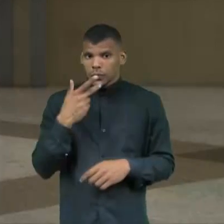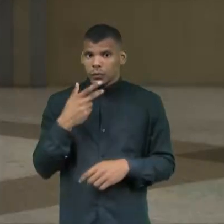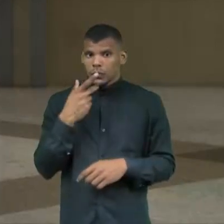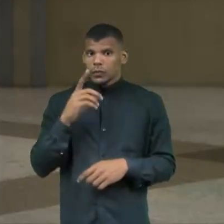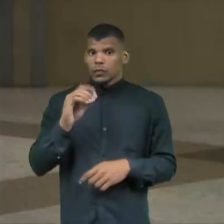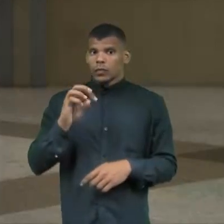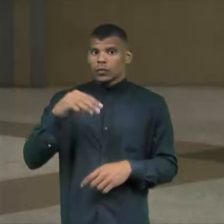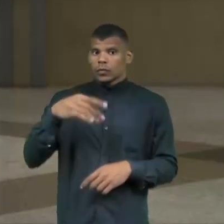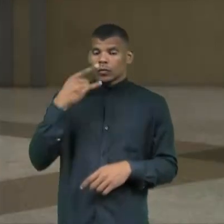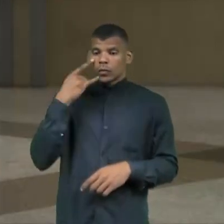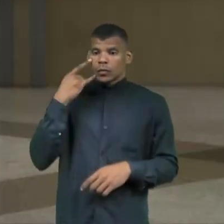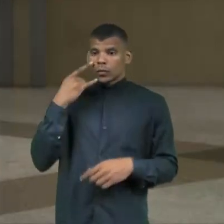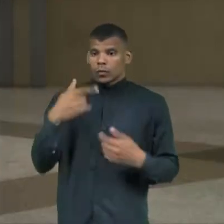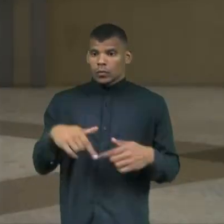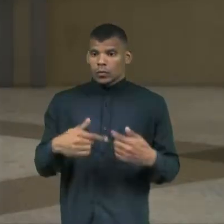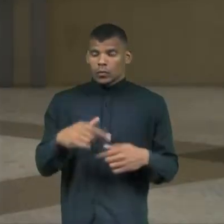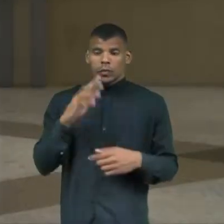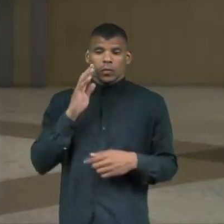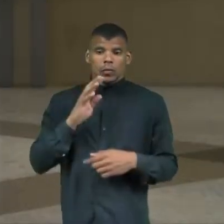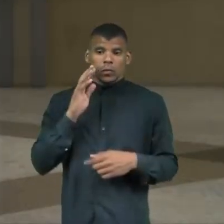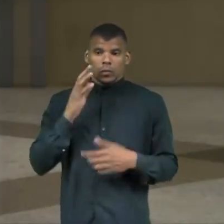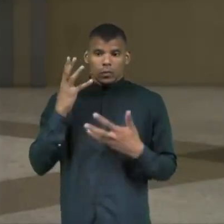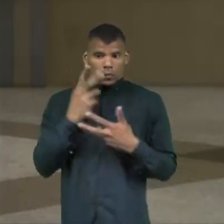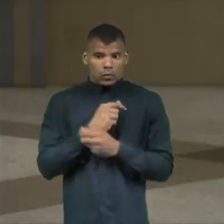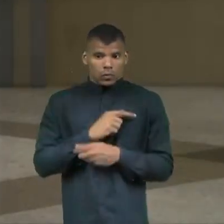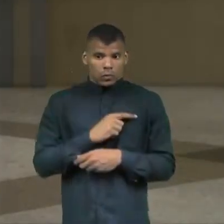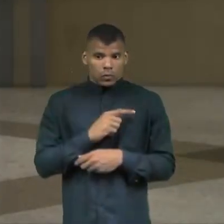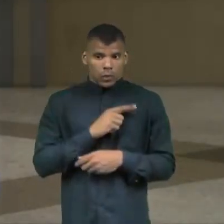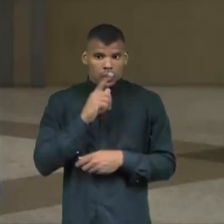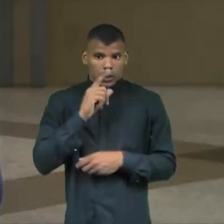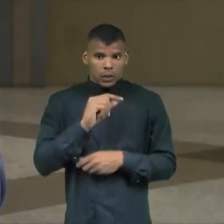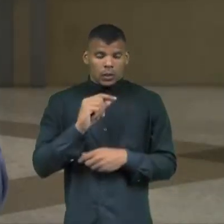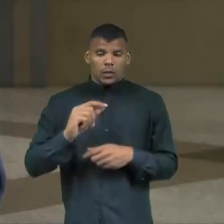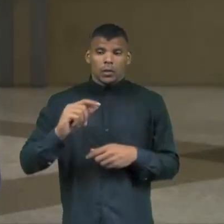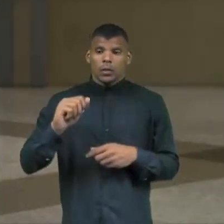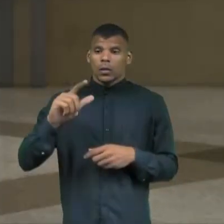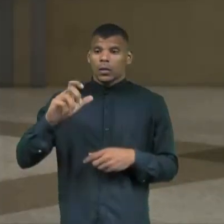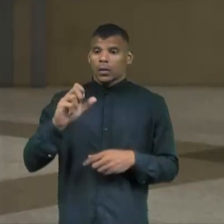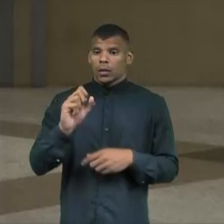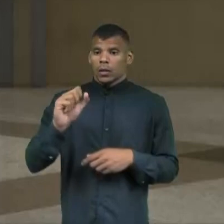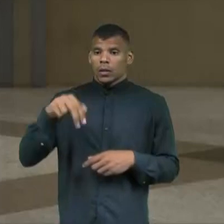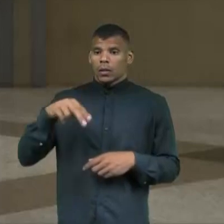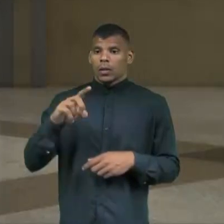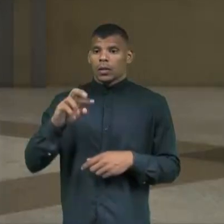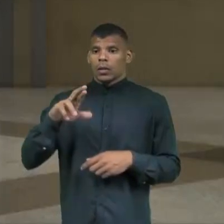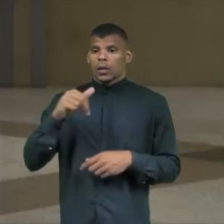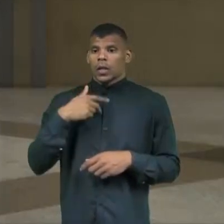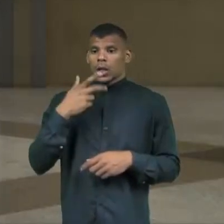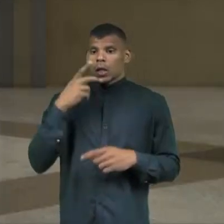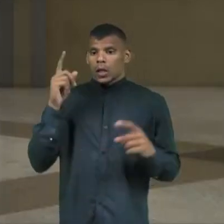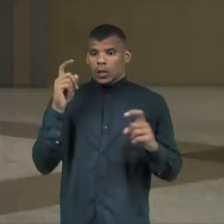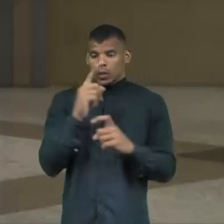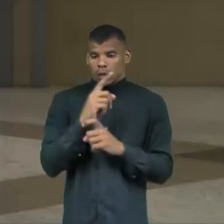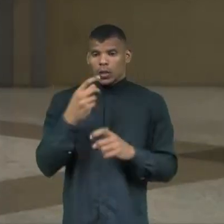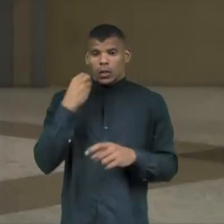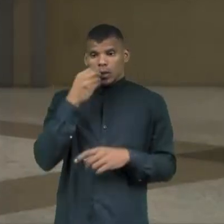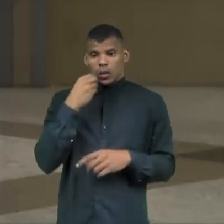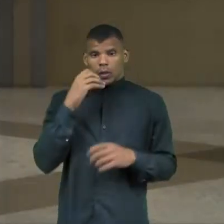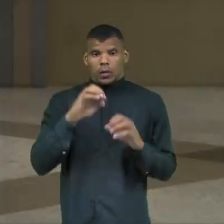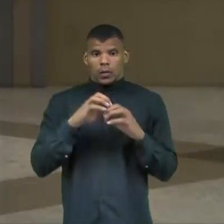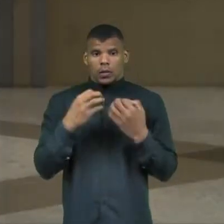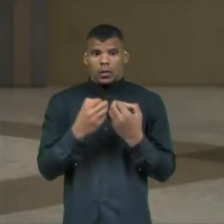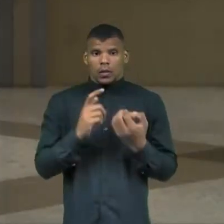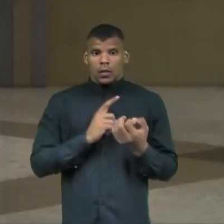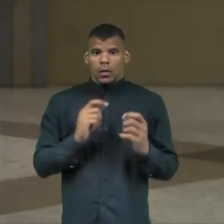trabalho muito legal, muito bonito, a Alessandra Costa, falando da experiência, das dificuldades das famílias que têm